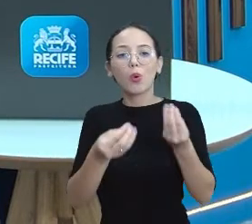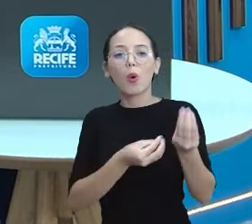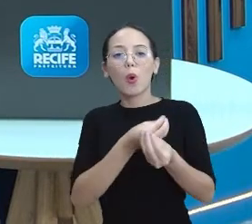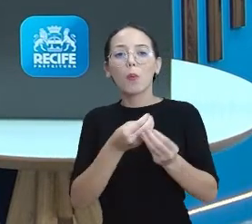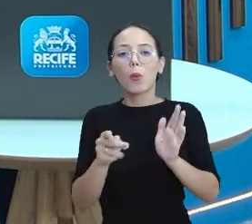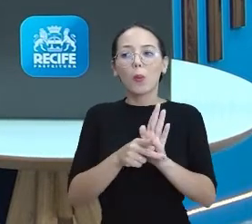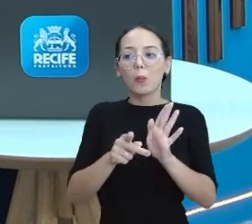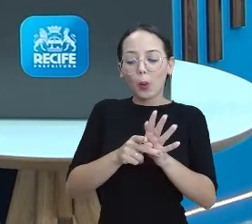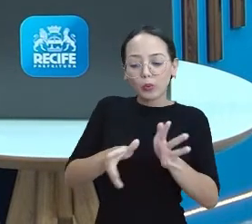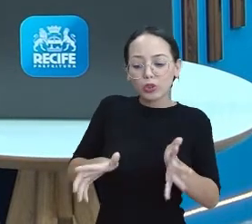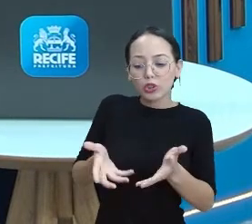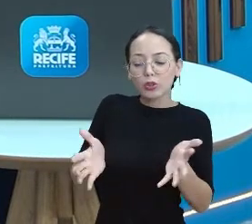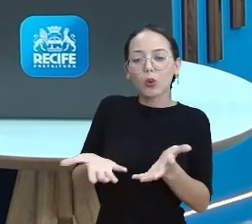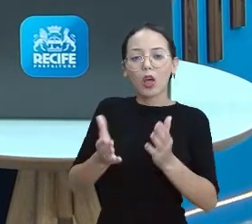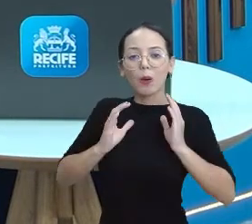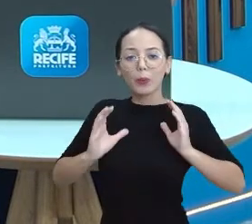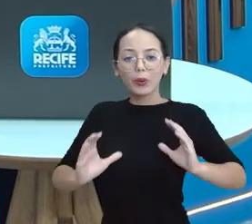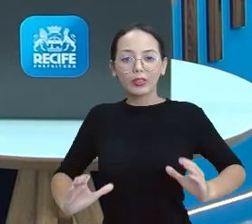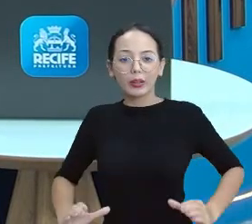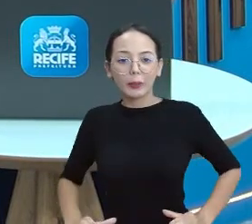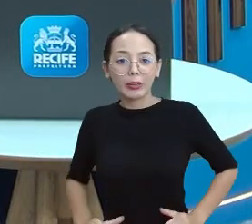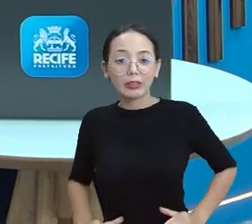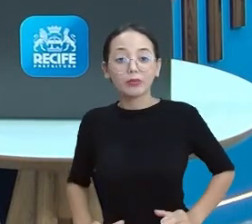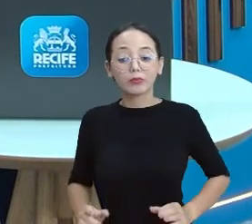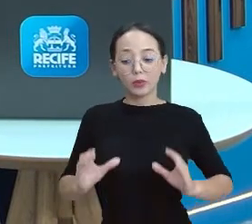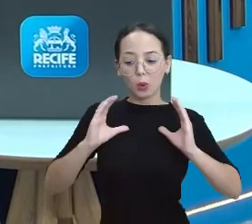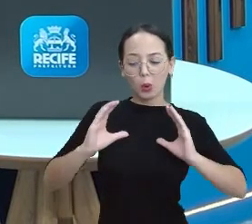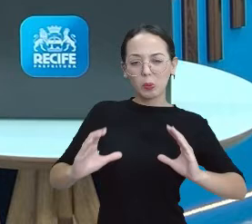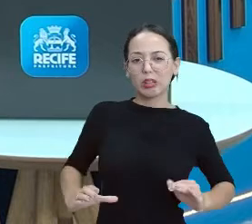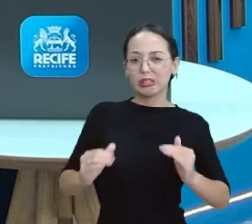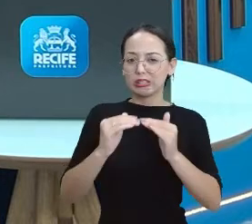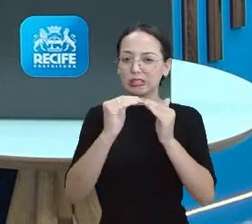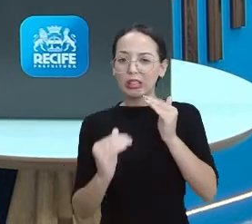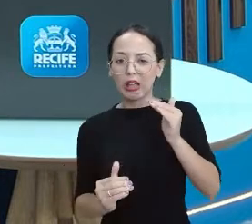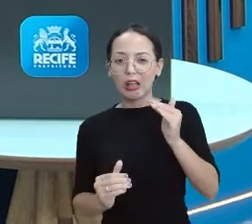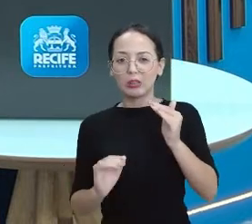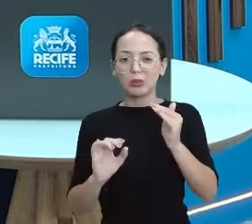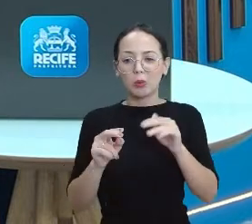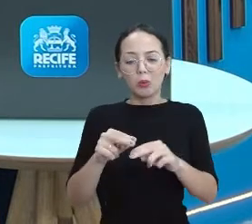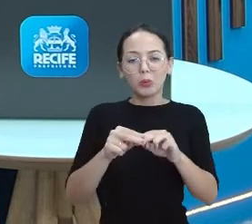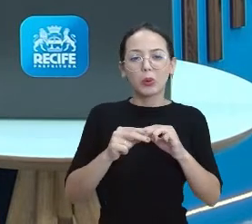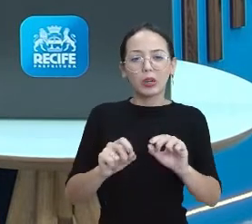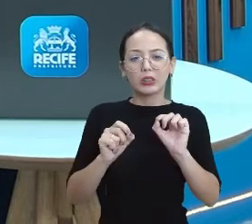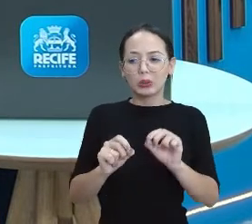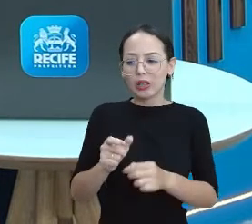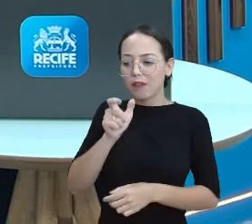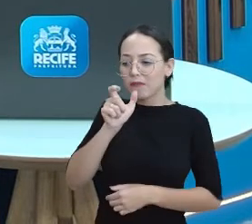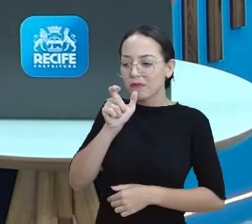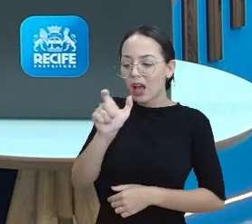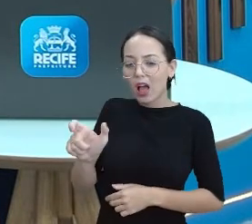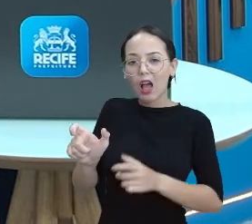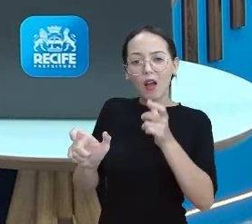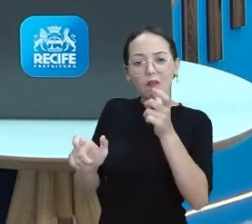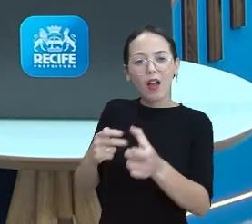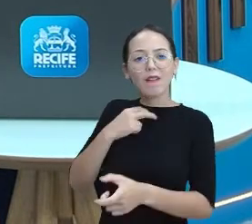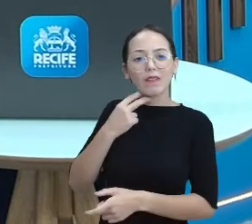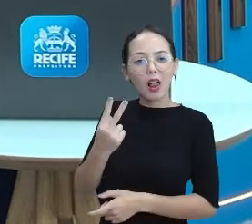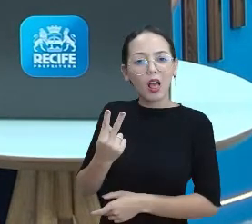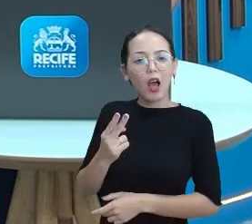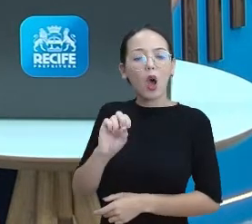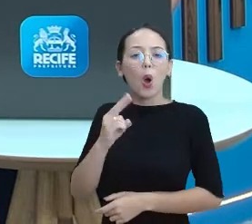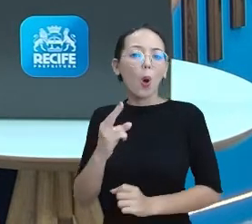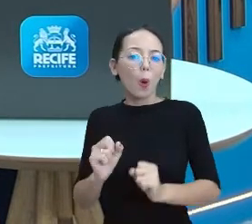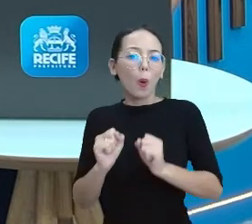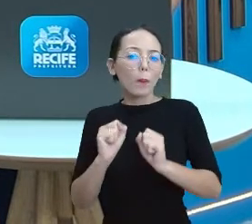inibir condutas? Eu vou inibir uma conduta inadequada apenas por um comando verbal? Ou eu posso inibir